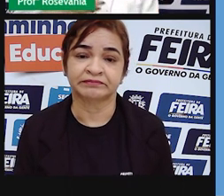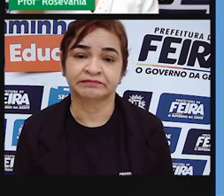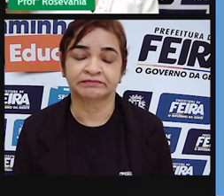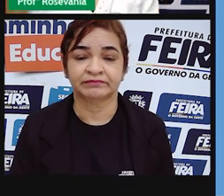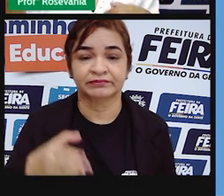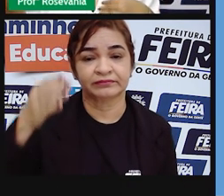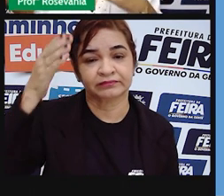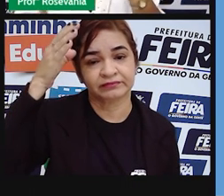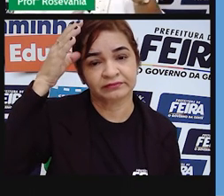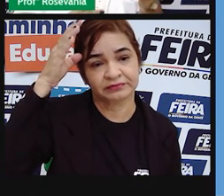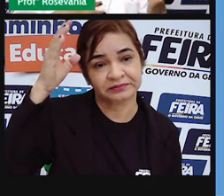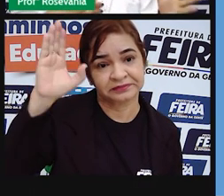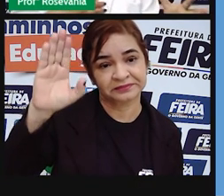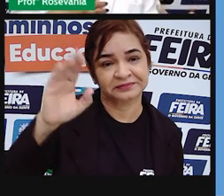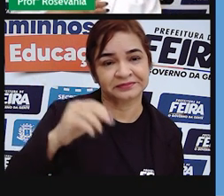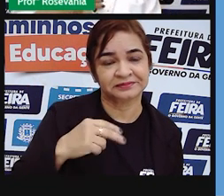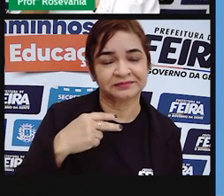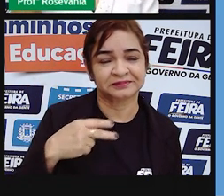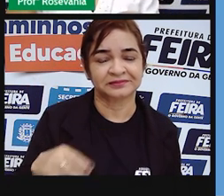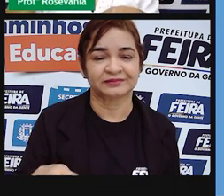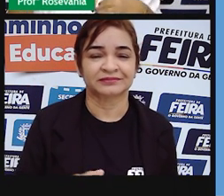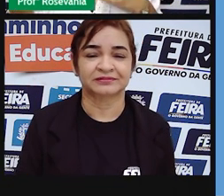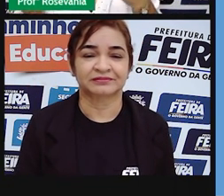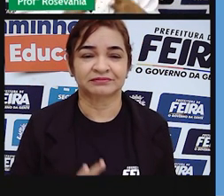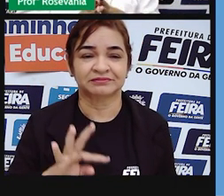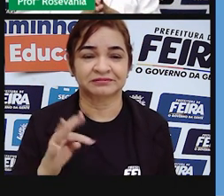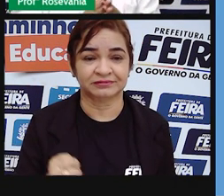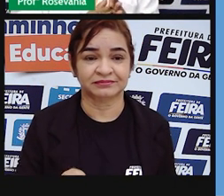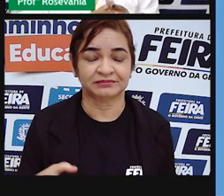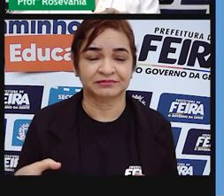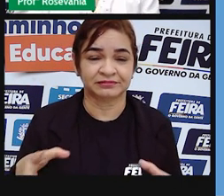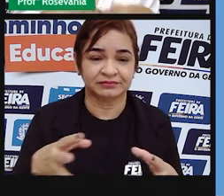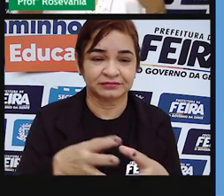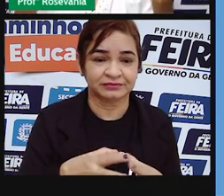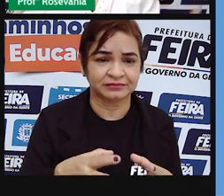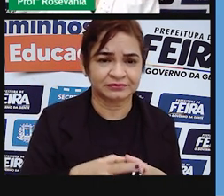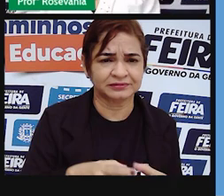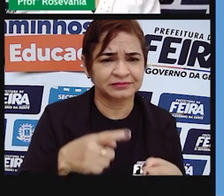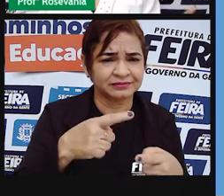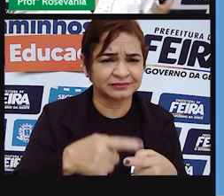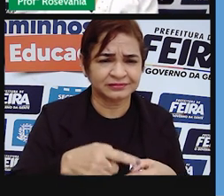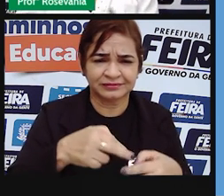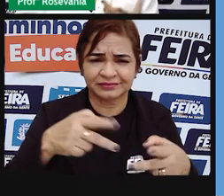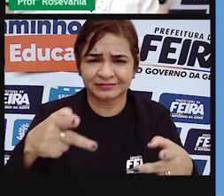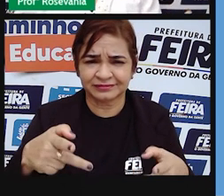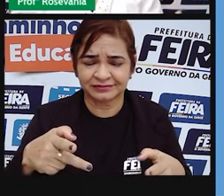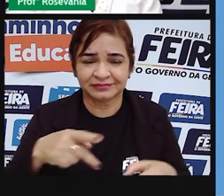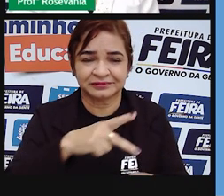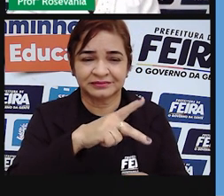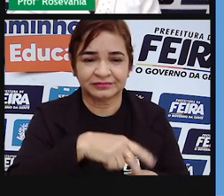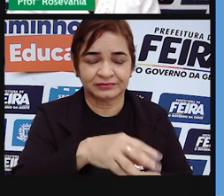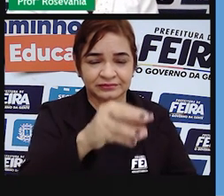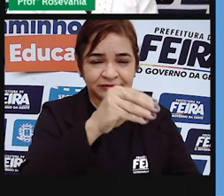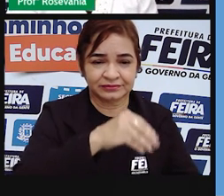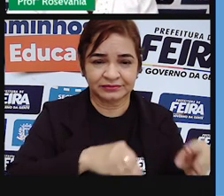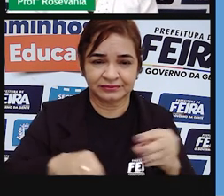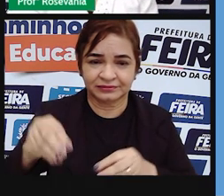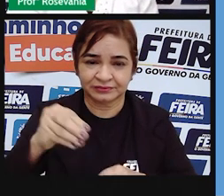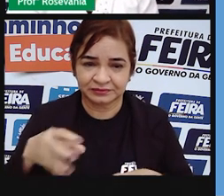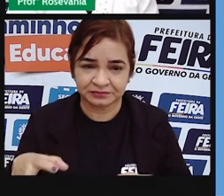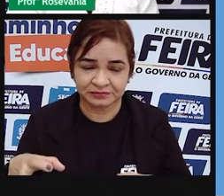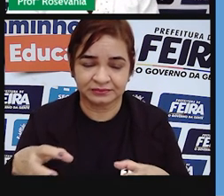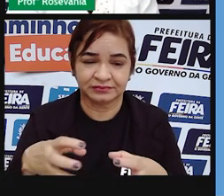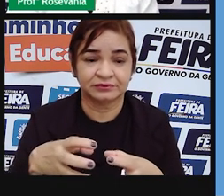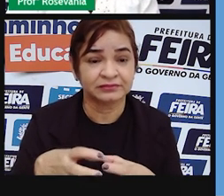as nossas culturas, a nossa língua, né, os nossos costumes, tudo, e formamos essa população miscigenada que vocês sabem que nós somos,